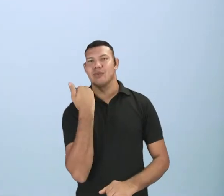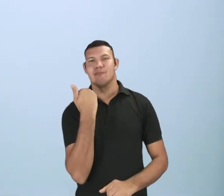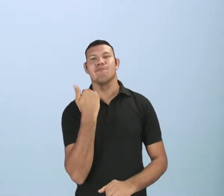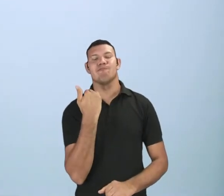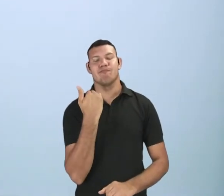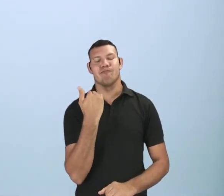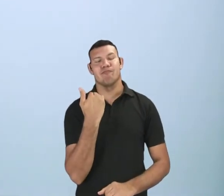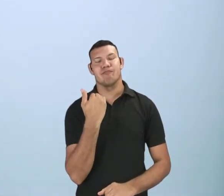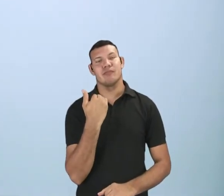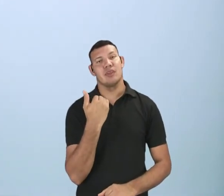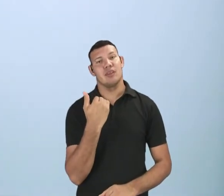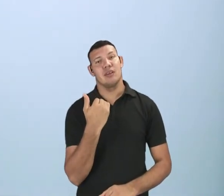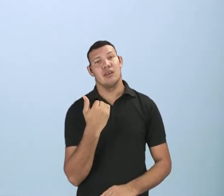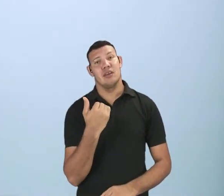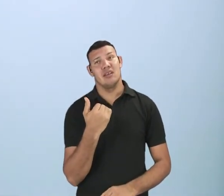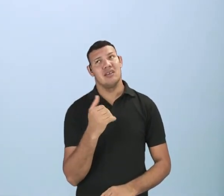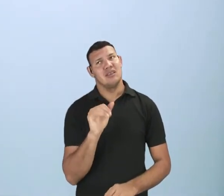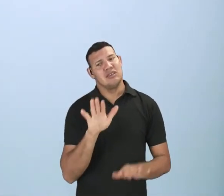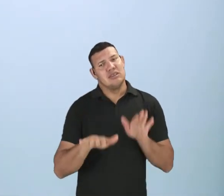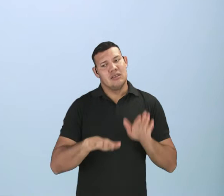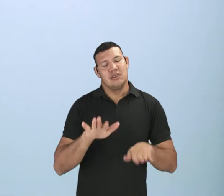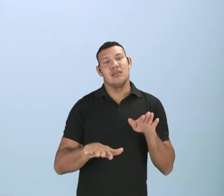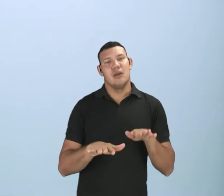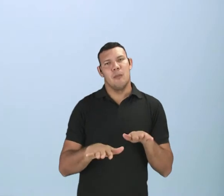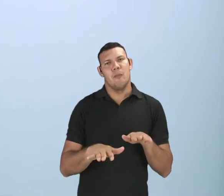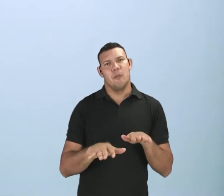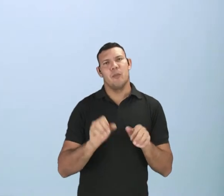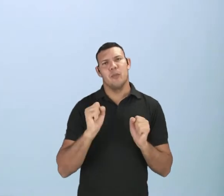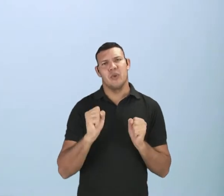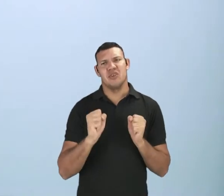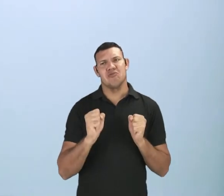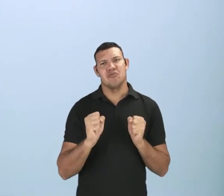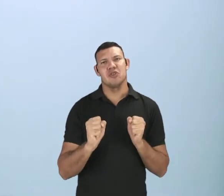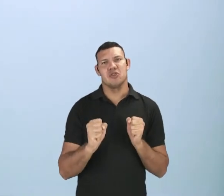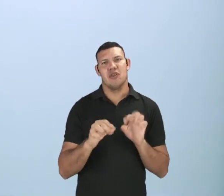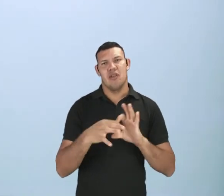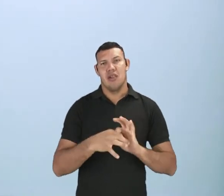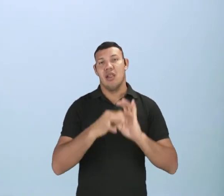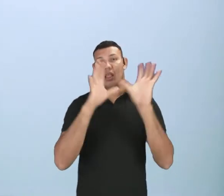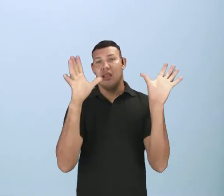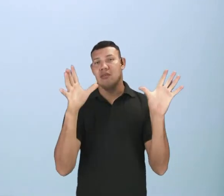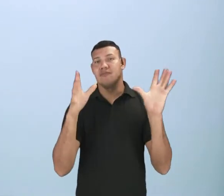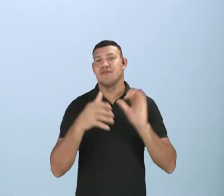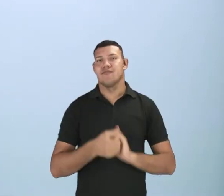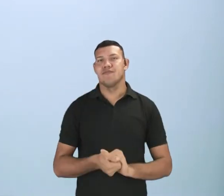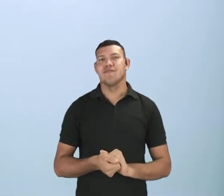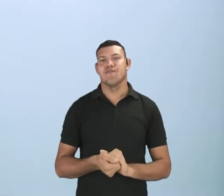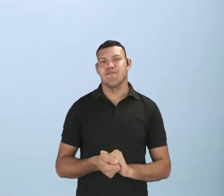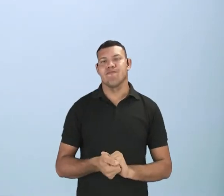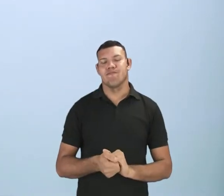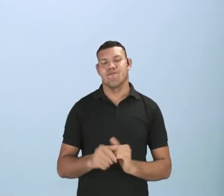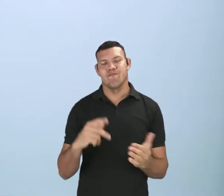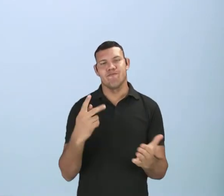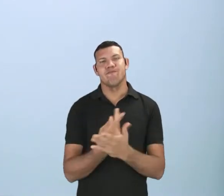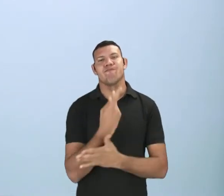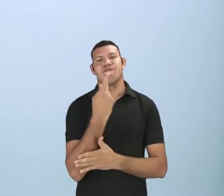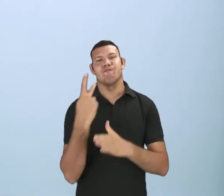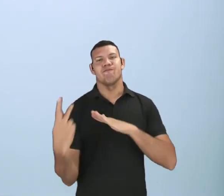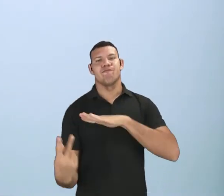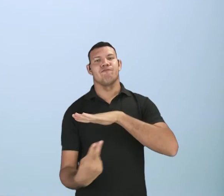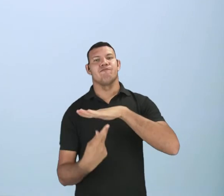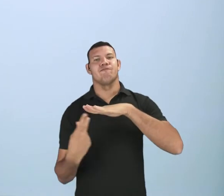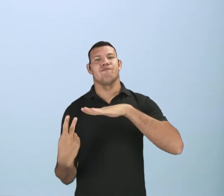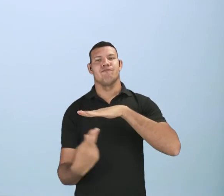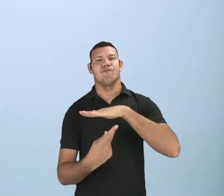muito raramente, eles eram absolvidos e as suas penas, elas eram elas aconteciam em praça pública,